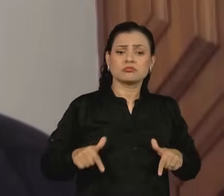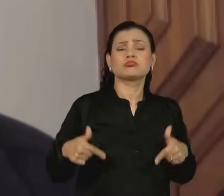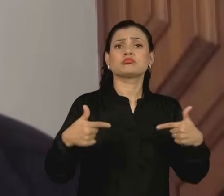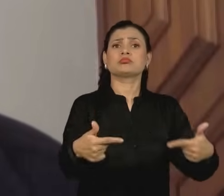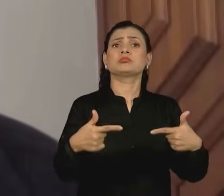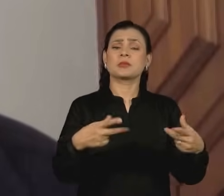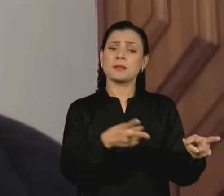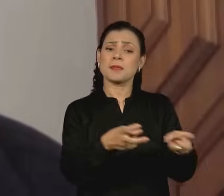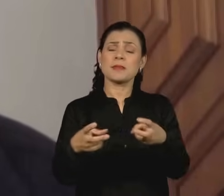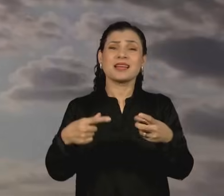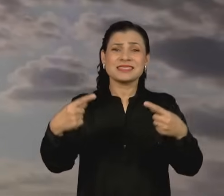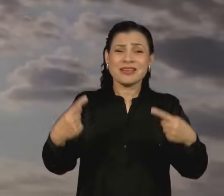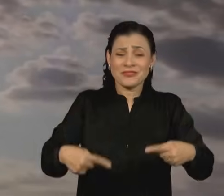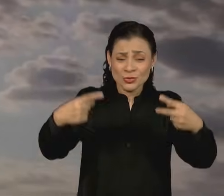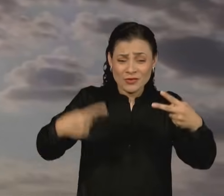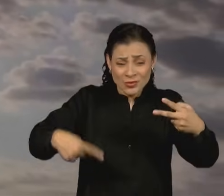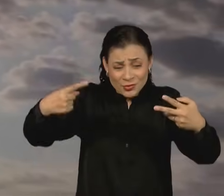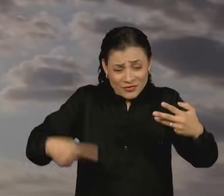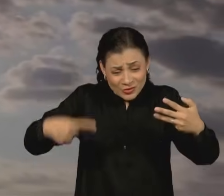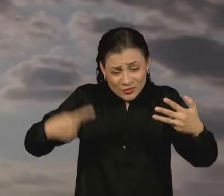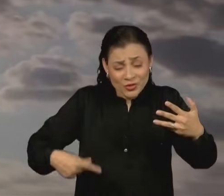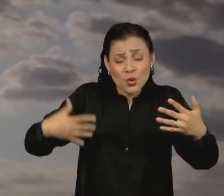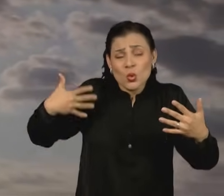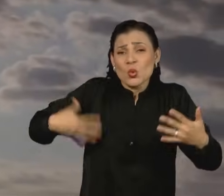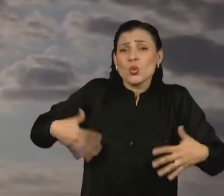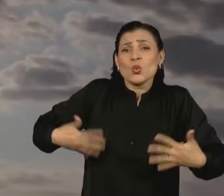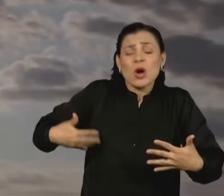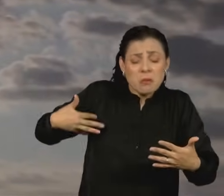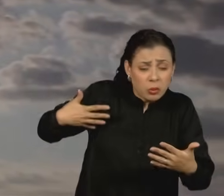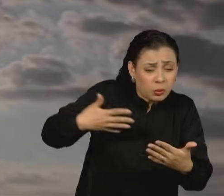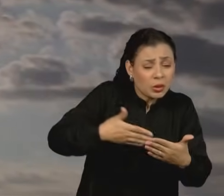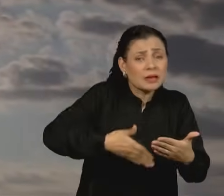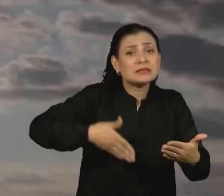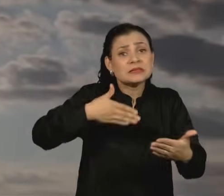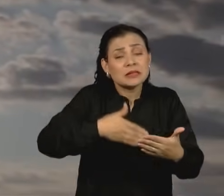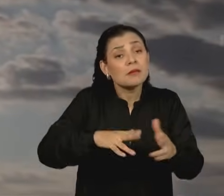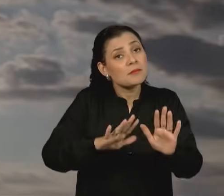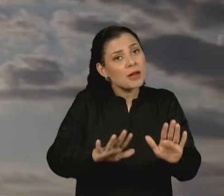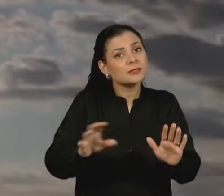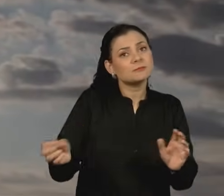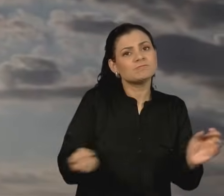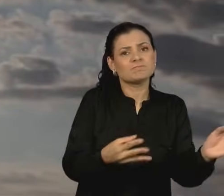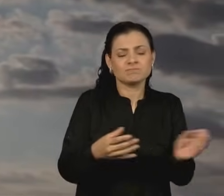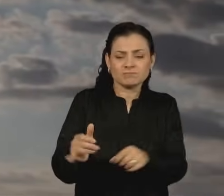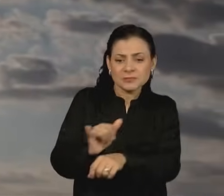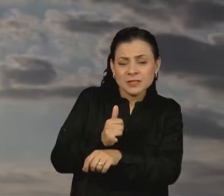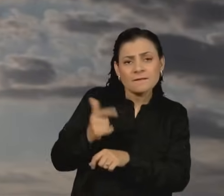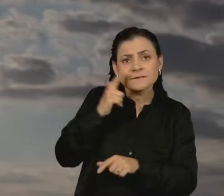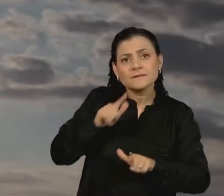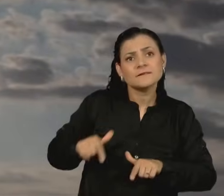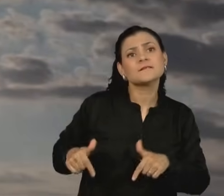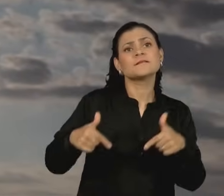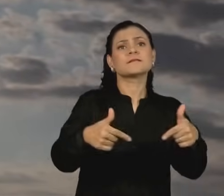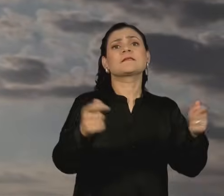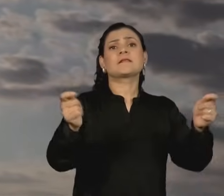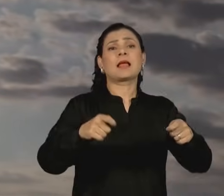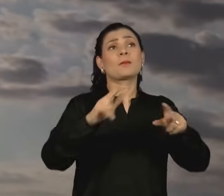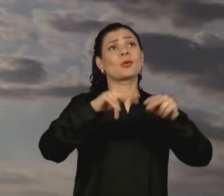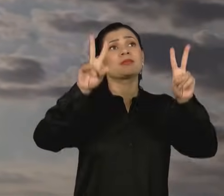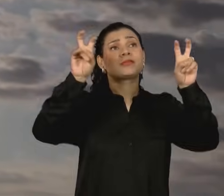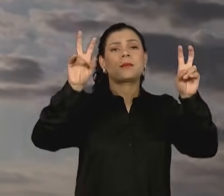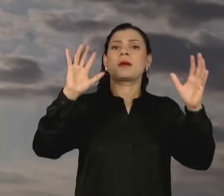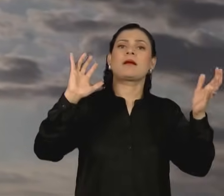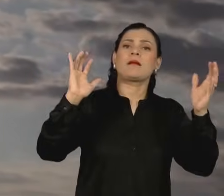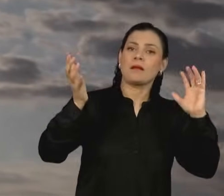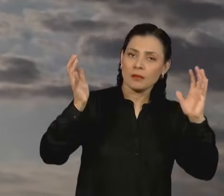como tantos desafios estão aí colocados e ganhando novas né, camadas a partir da crise climática. Acho